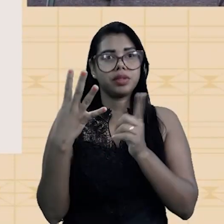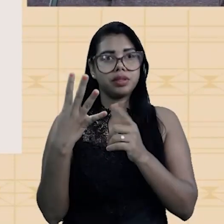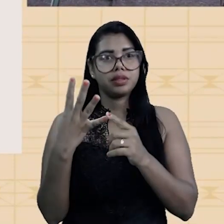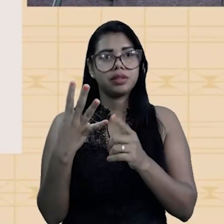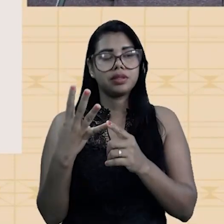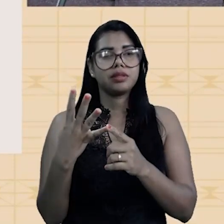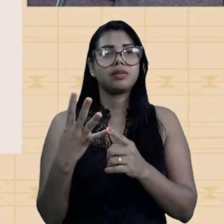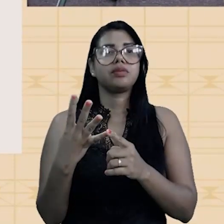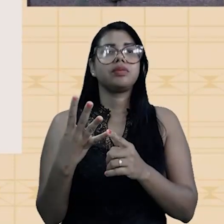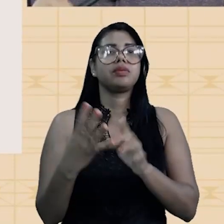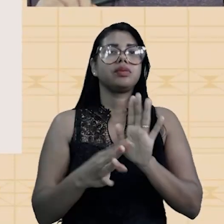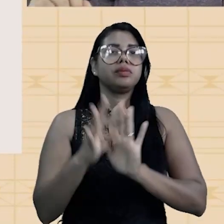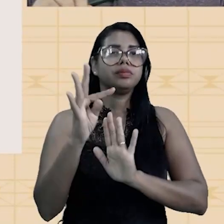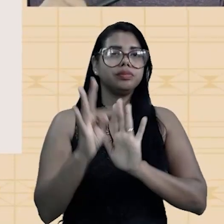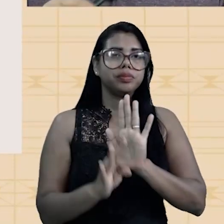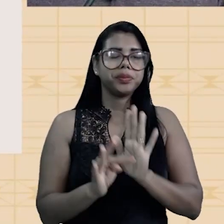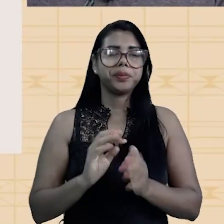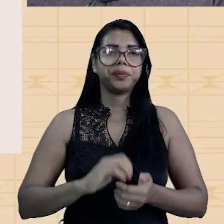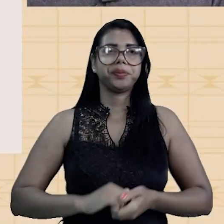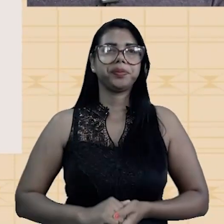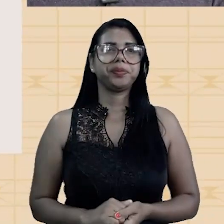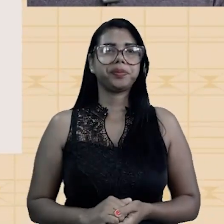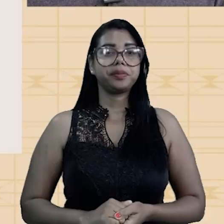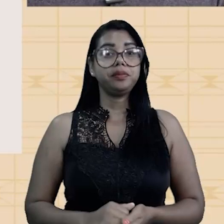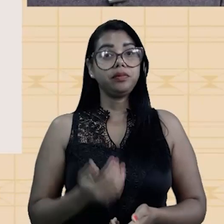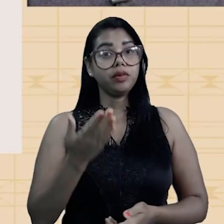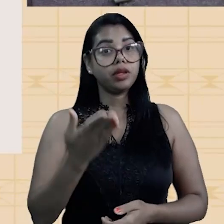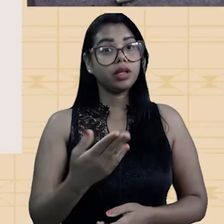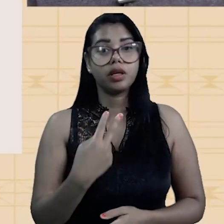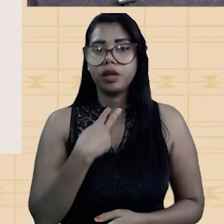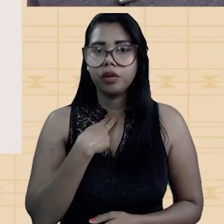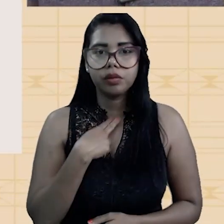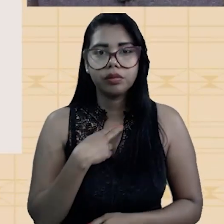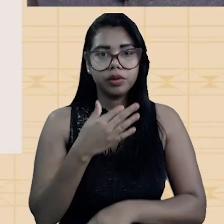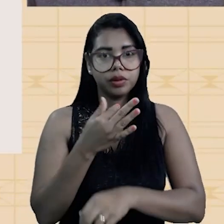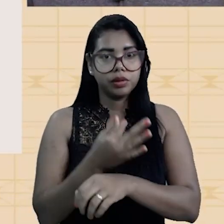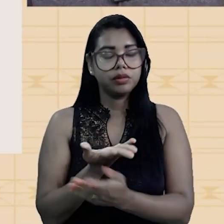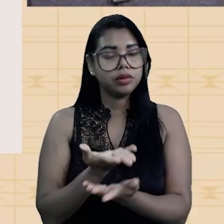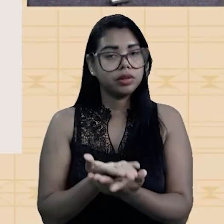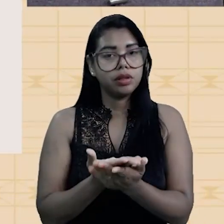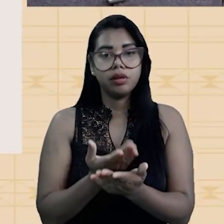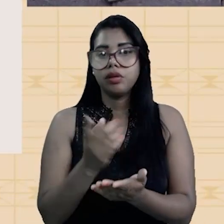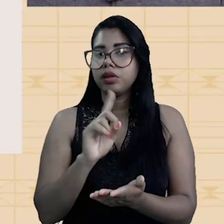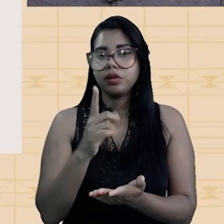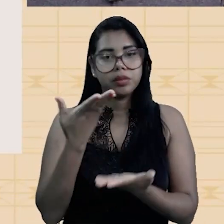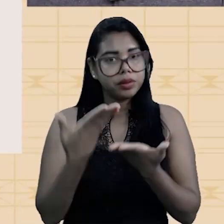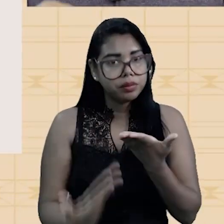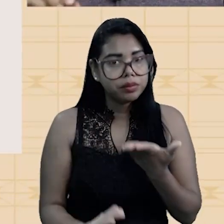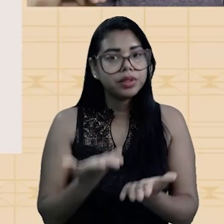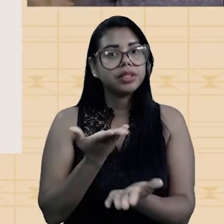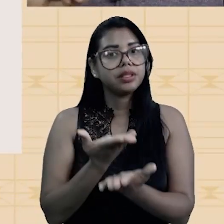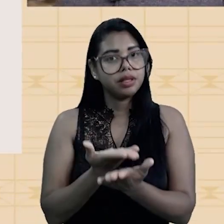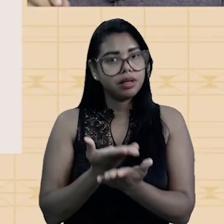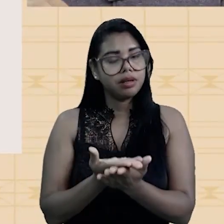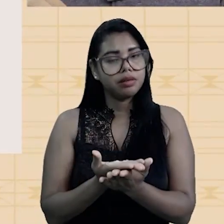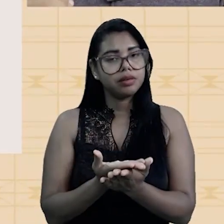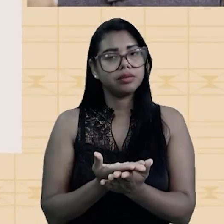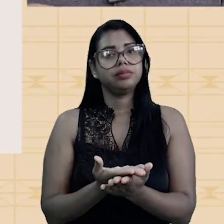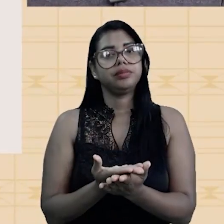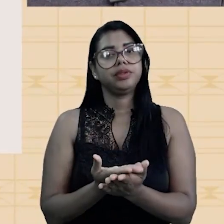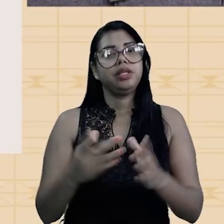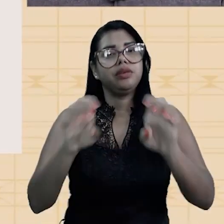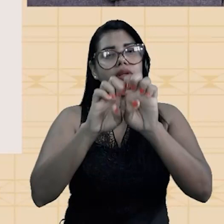aqui, né, para você não pode faltar essa aula, perder essa aula de jeito nenhum, fazer essa revisão, que eu vou construir aqui, vou montar